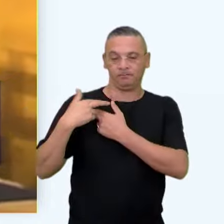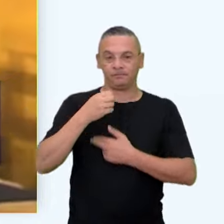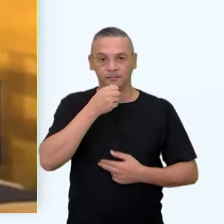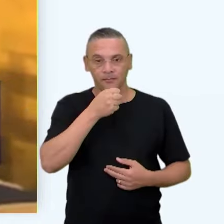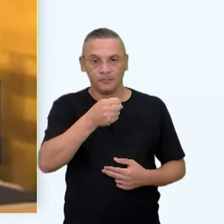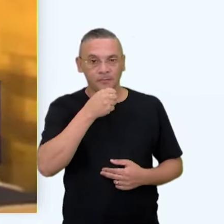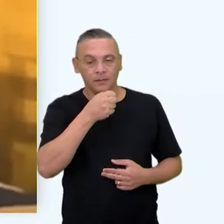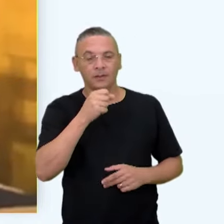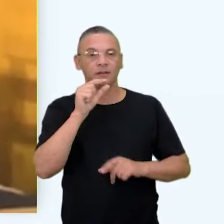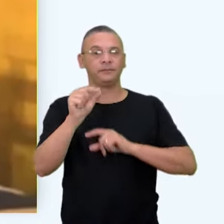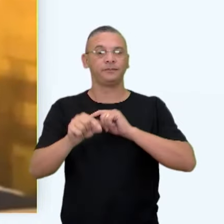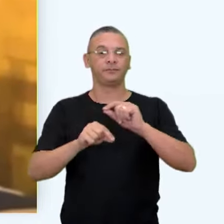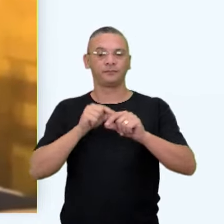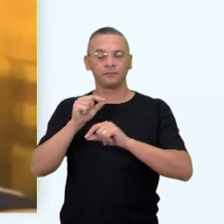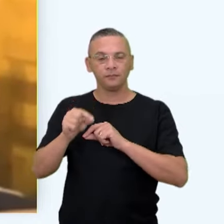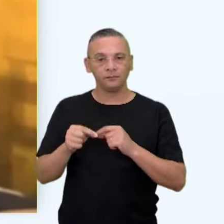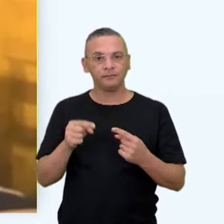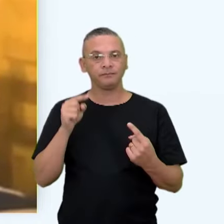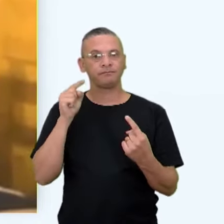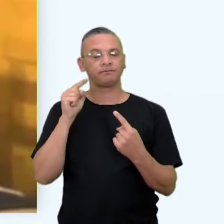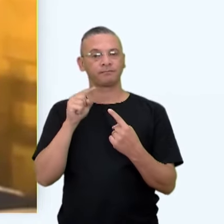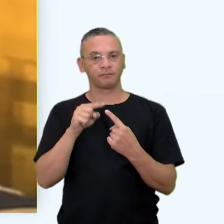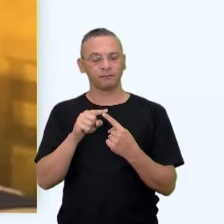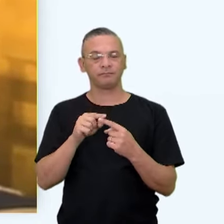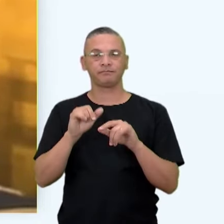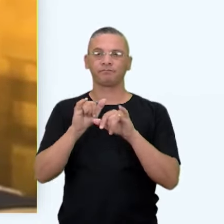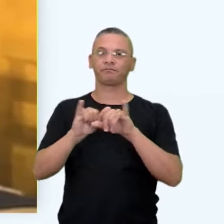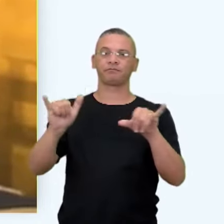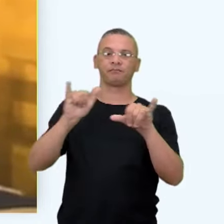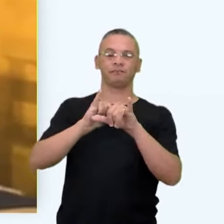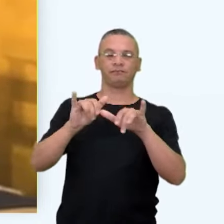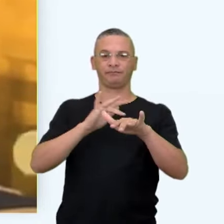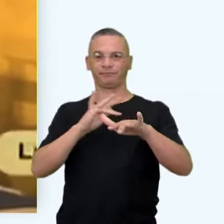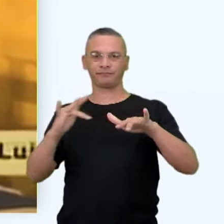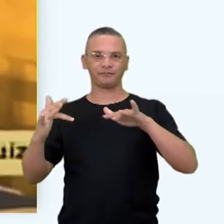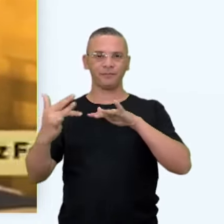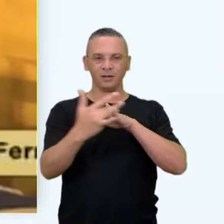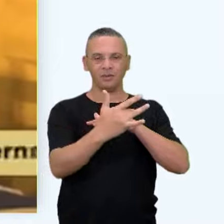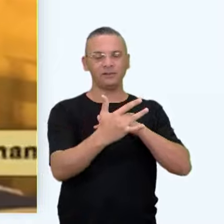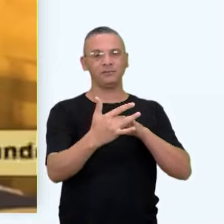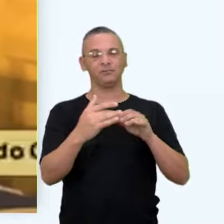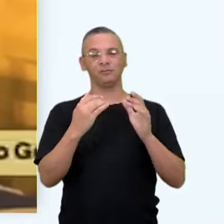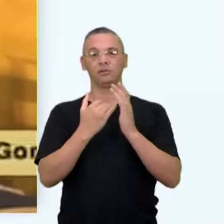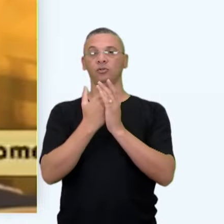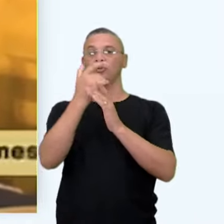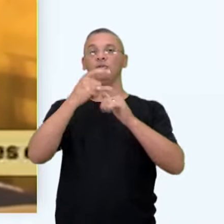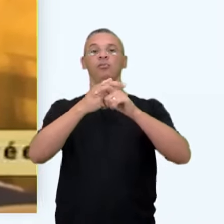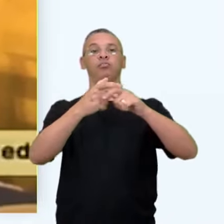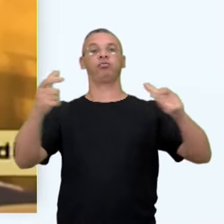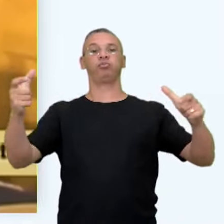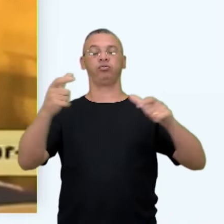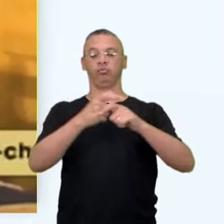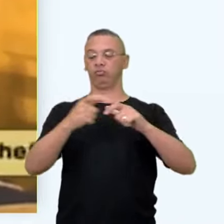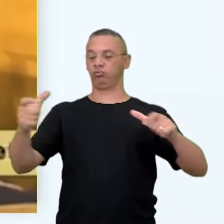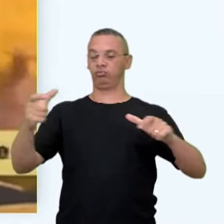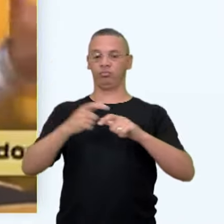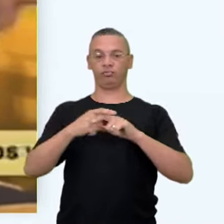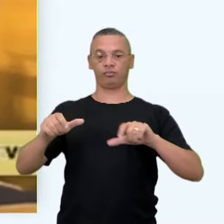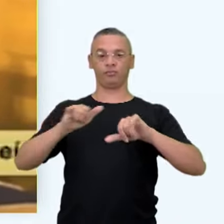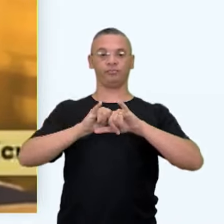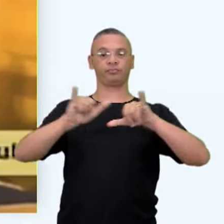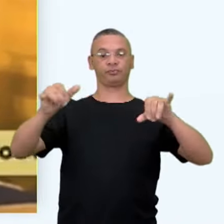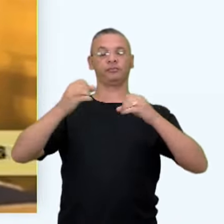jornalismo, ainda mais quando as mídias, as redes sociais multiplicaram o poder da informação,